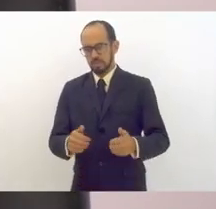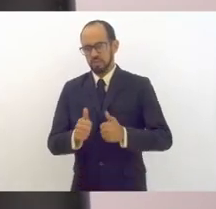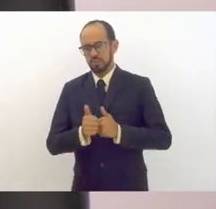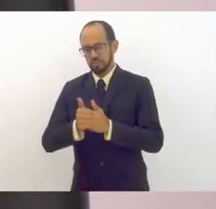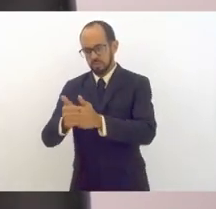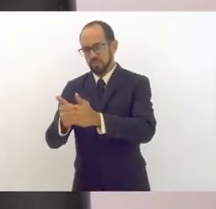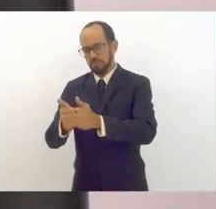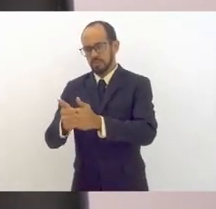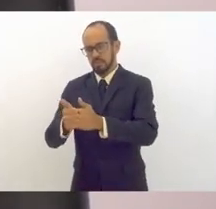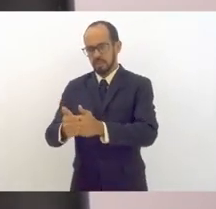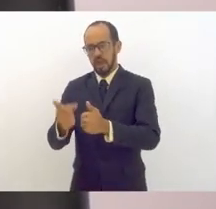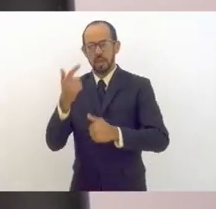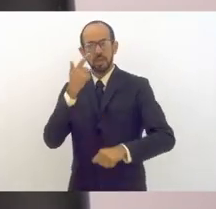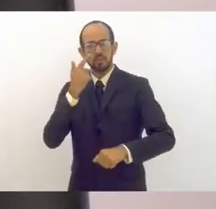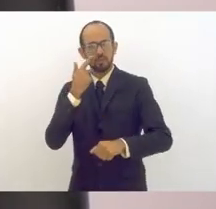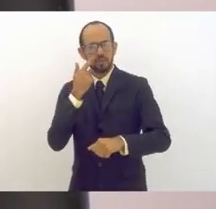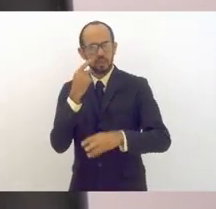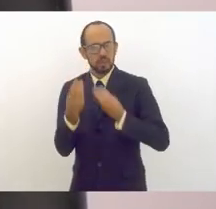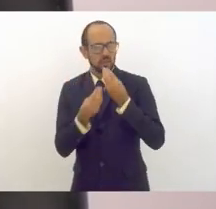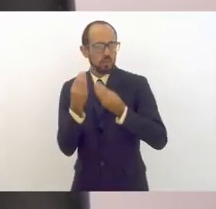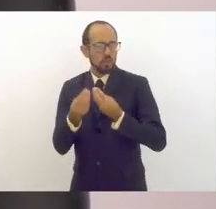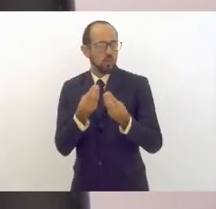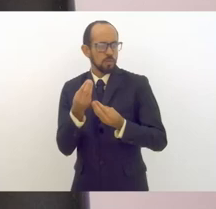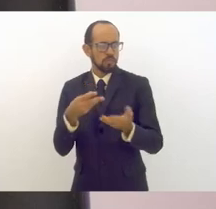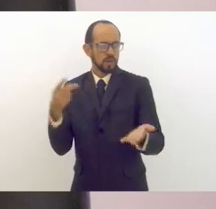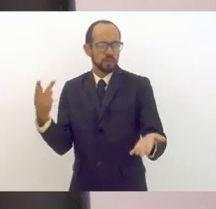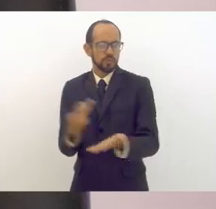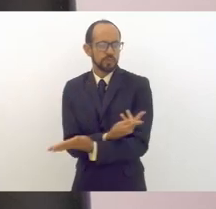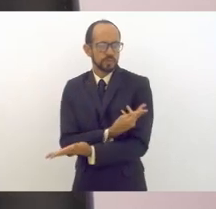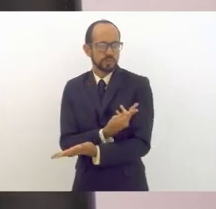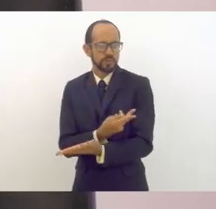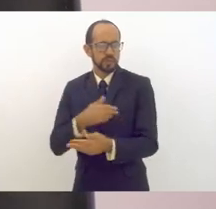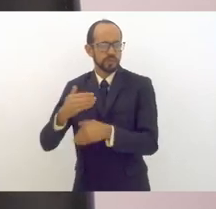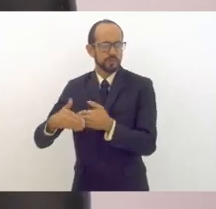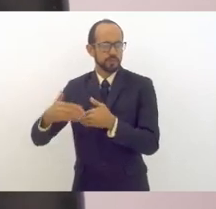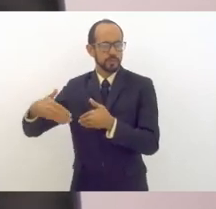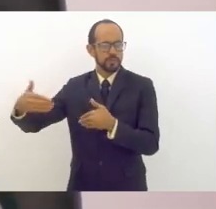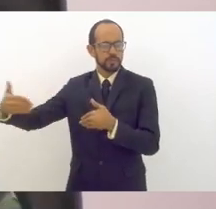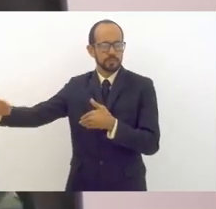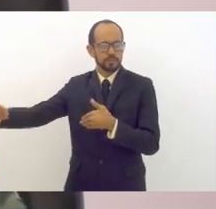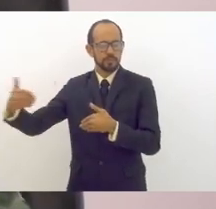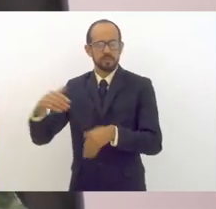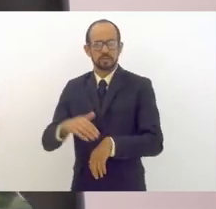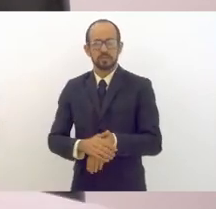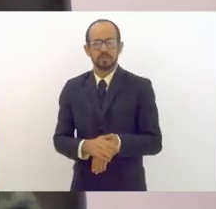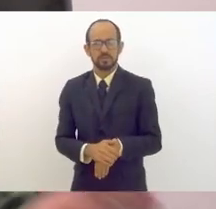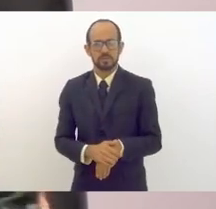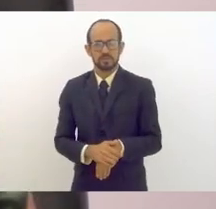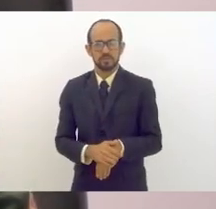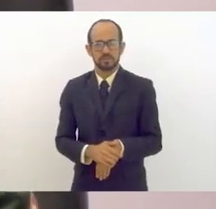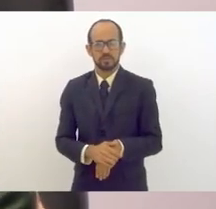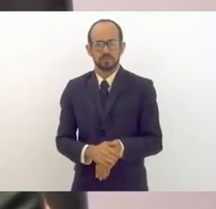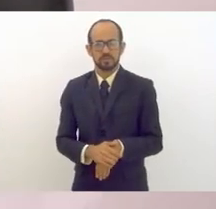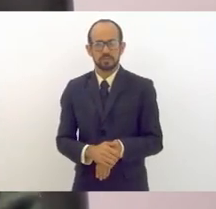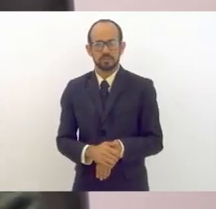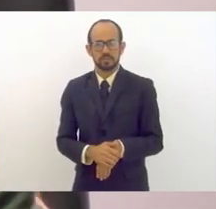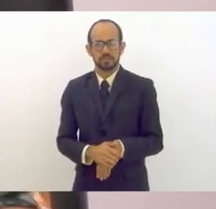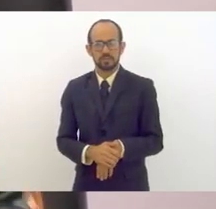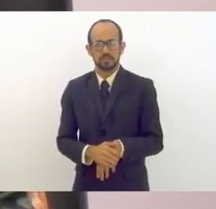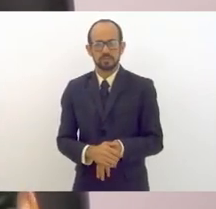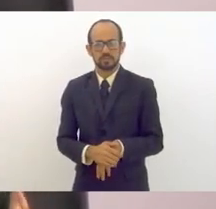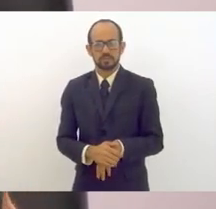acompanhar, né, ver como é que vai se dar desse ano e dos próximos anos que virão. Então, assim, acho